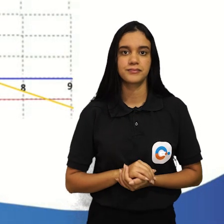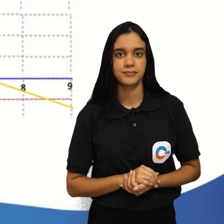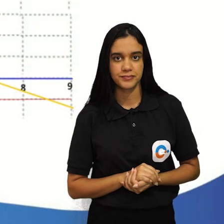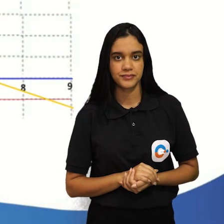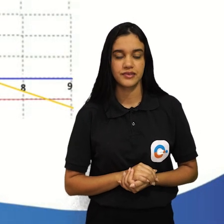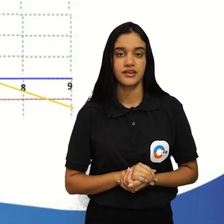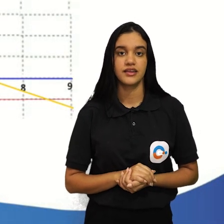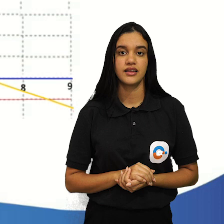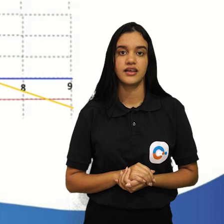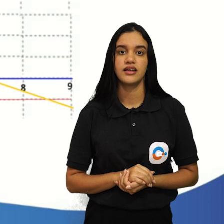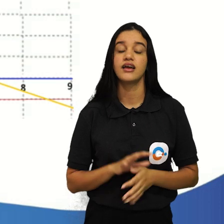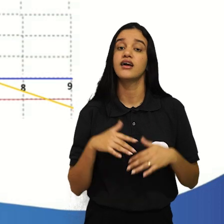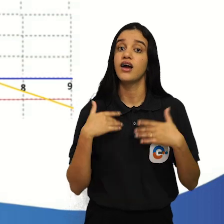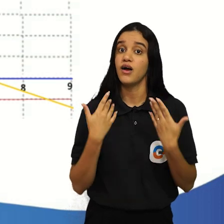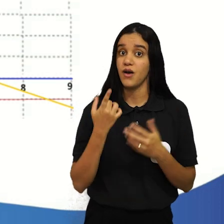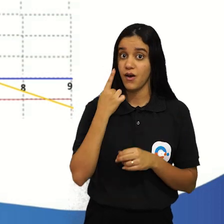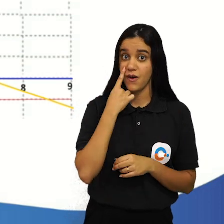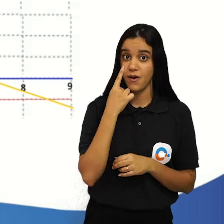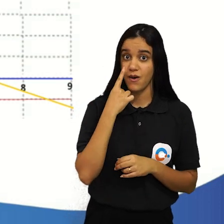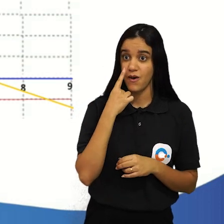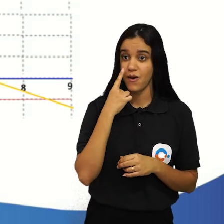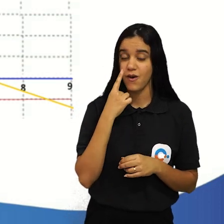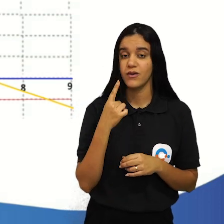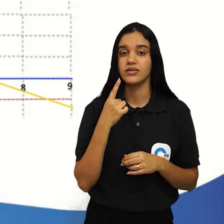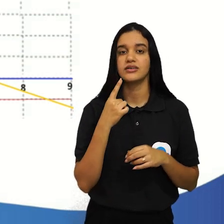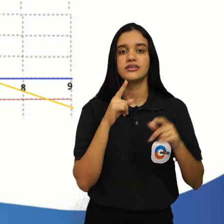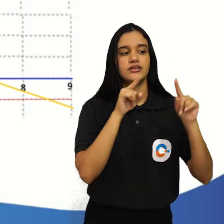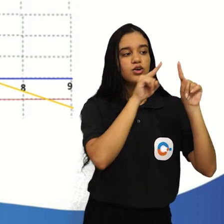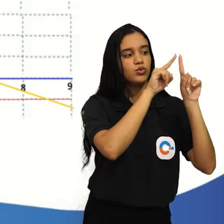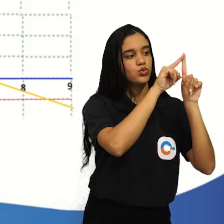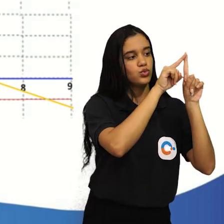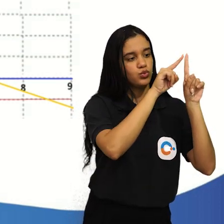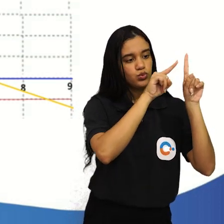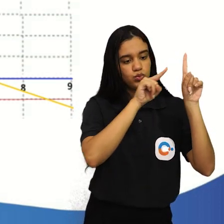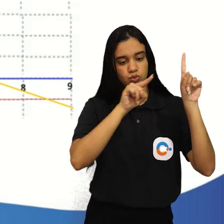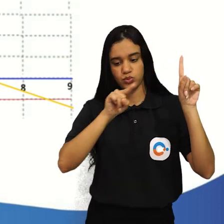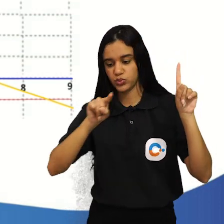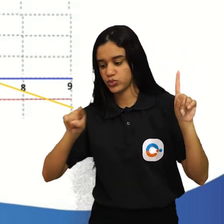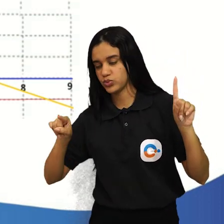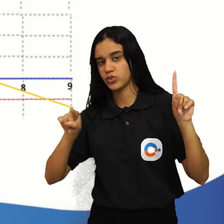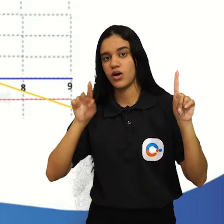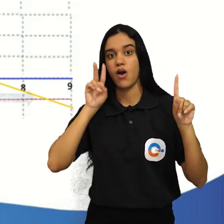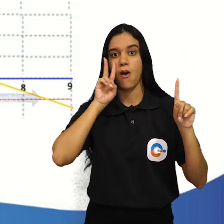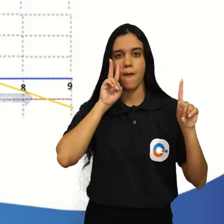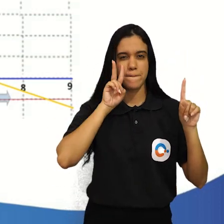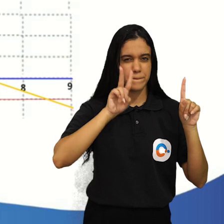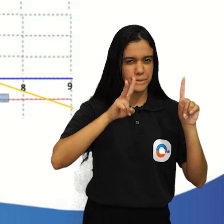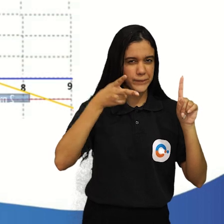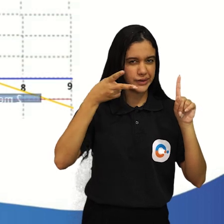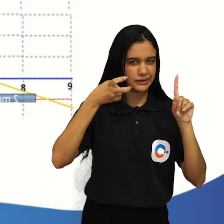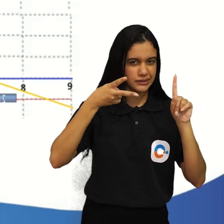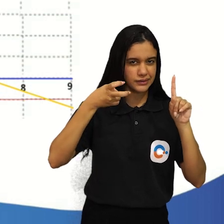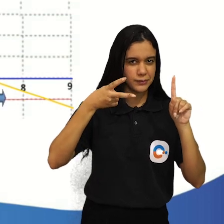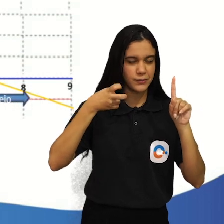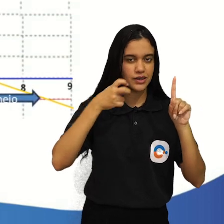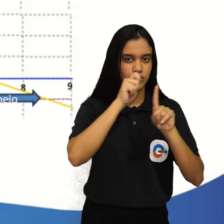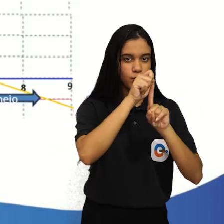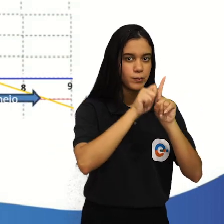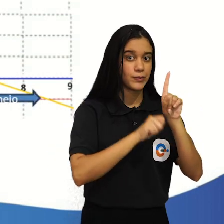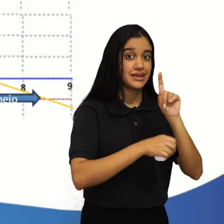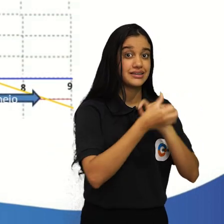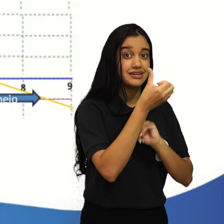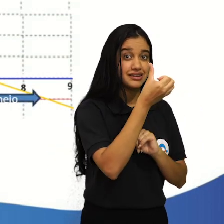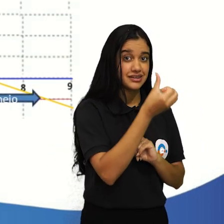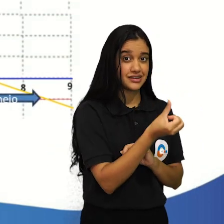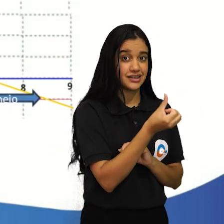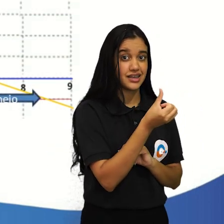zero, tá? E aí, ó, prolongando a reta, observem que do mês 6, que é onde ele diz